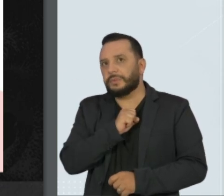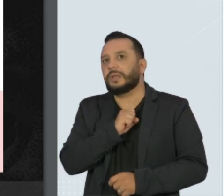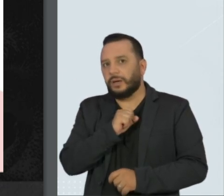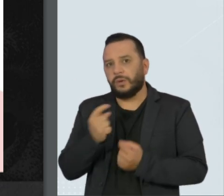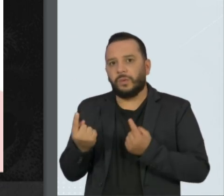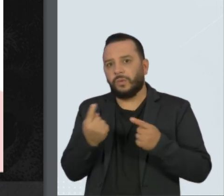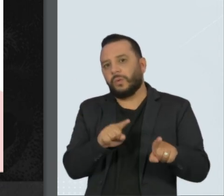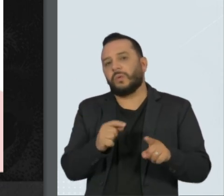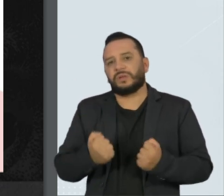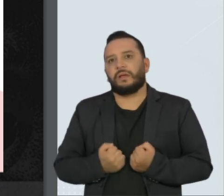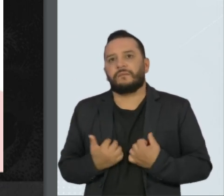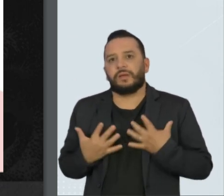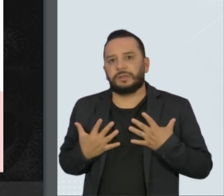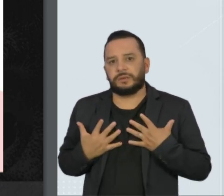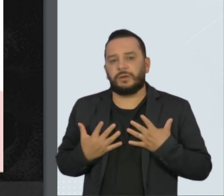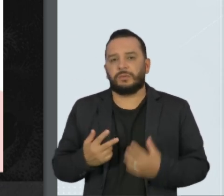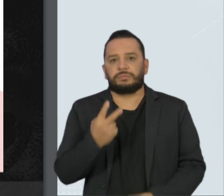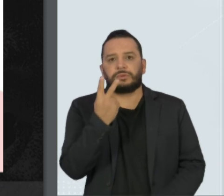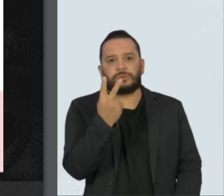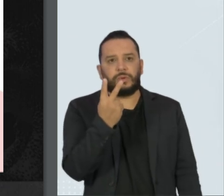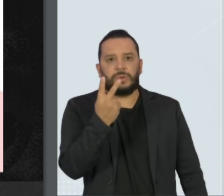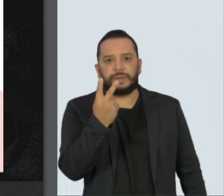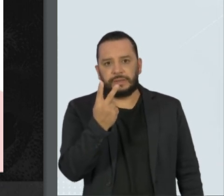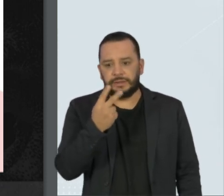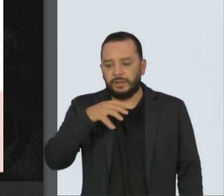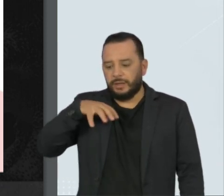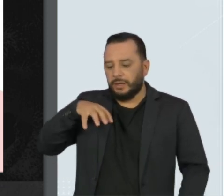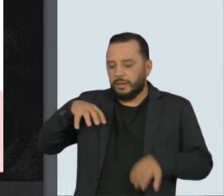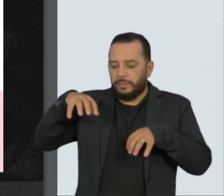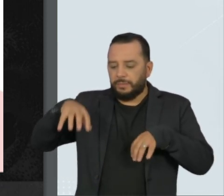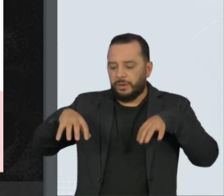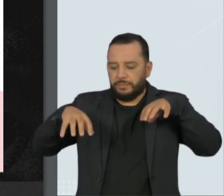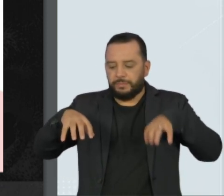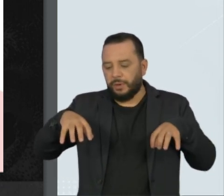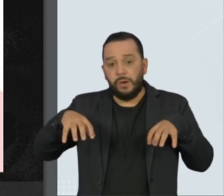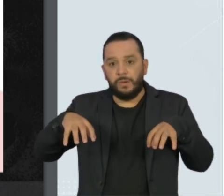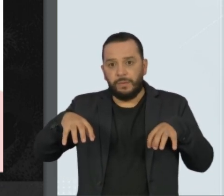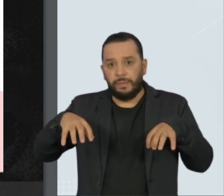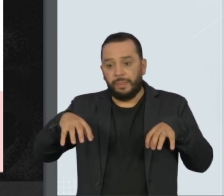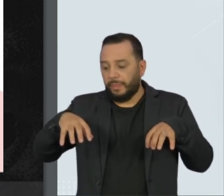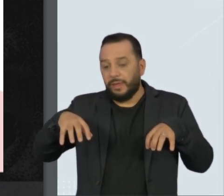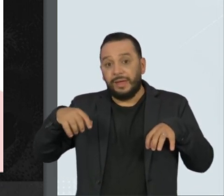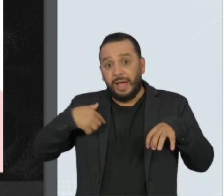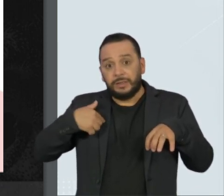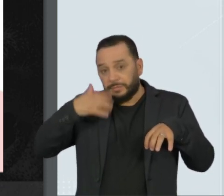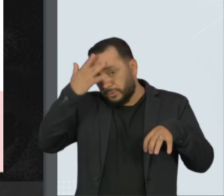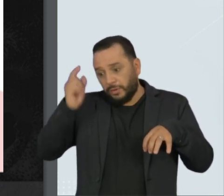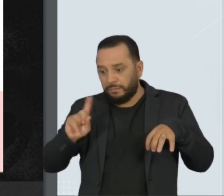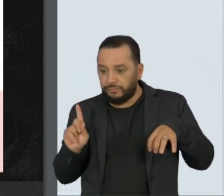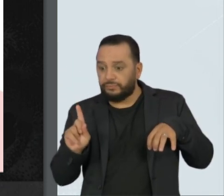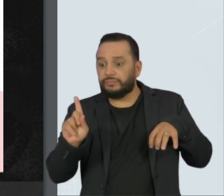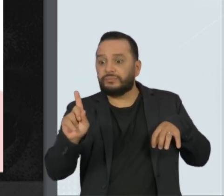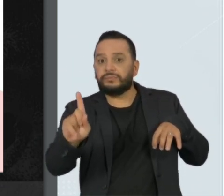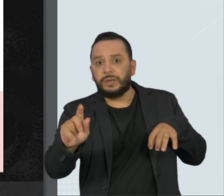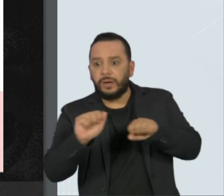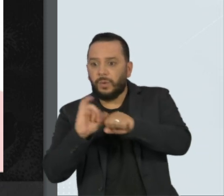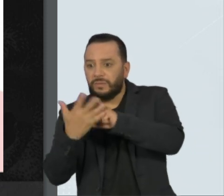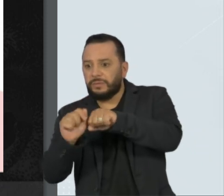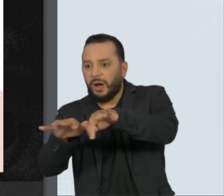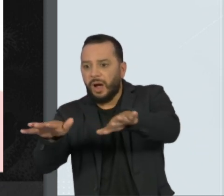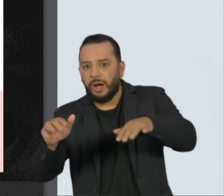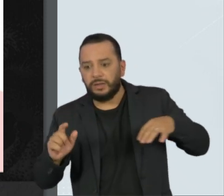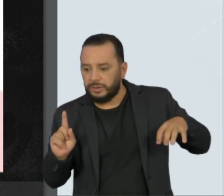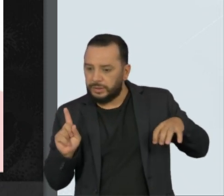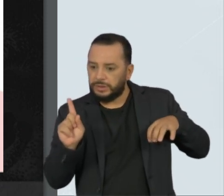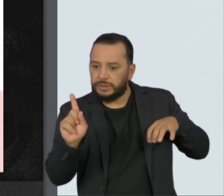momento que vão nos locais onde existem surtos e populações vulneráveis. Asilo, tem